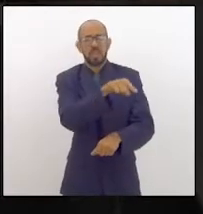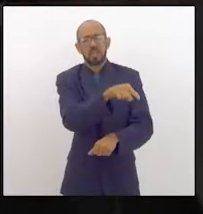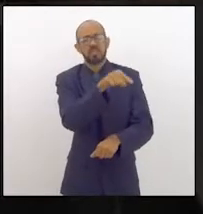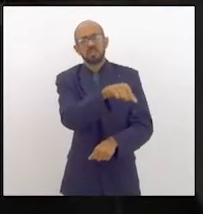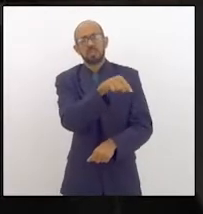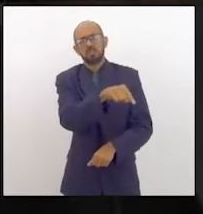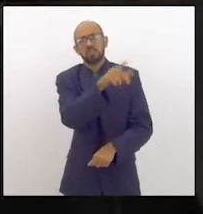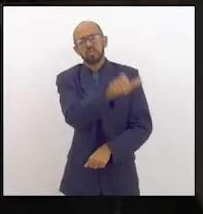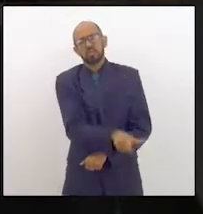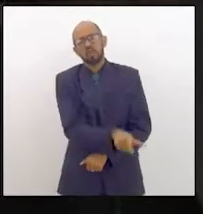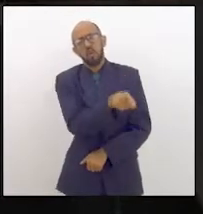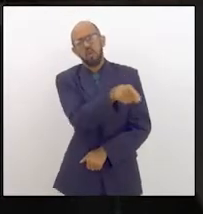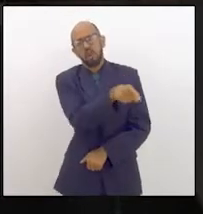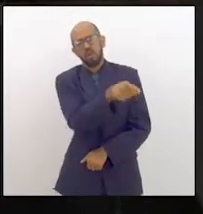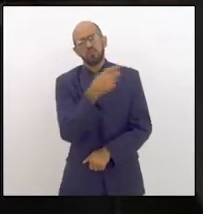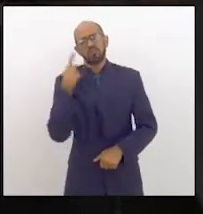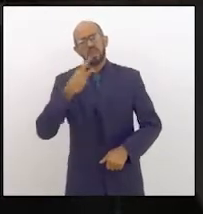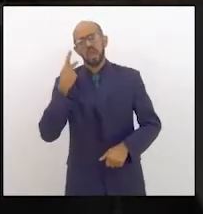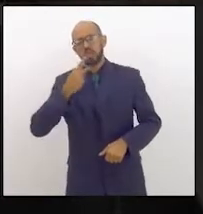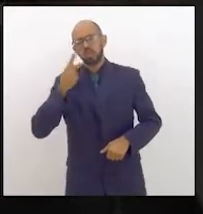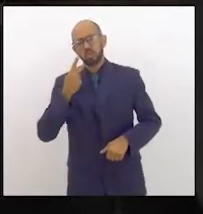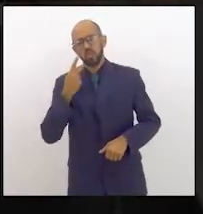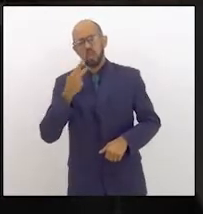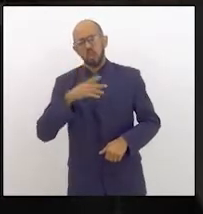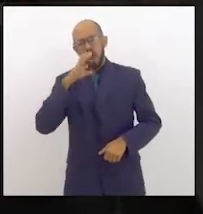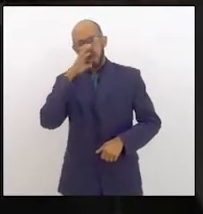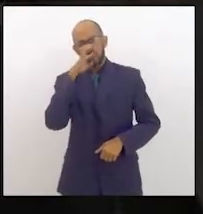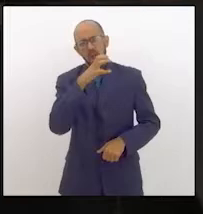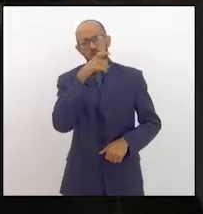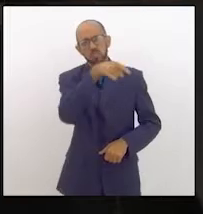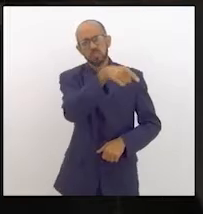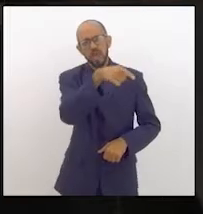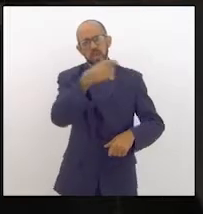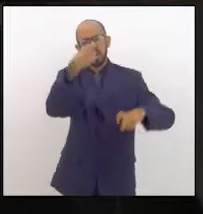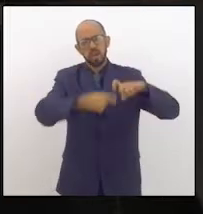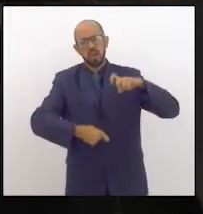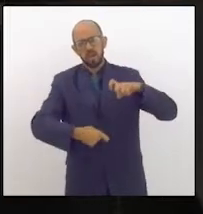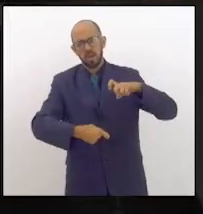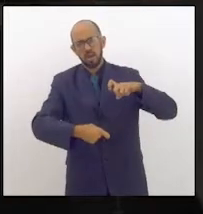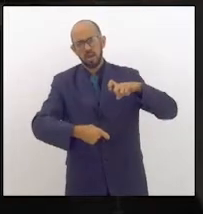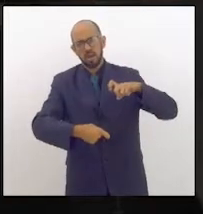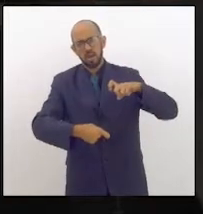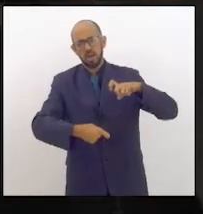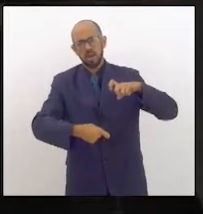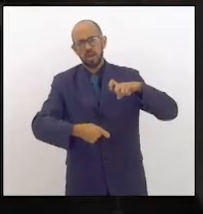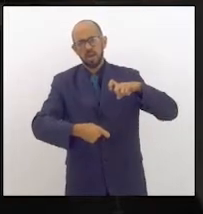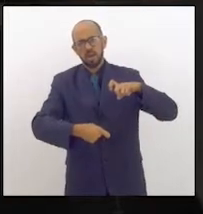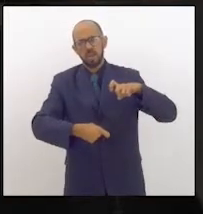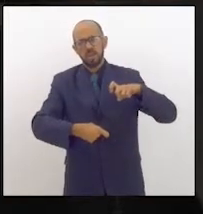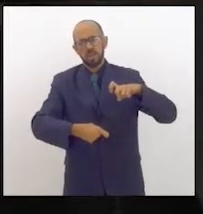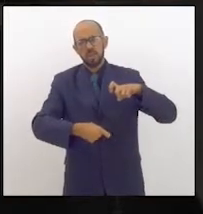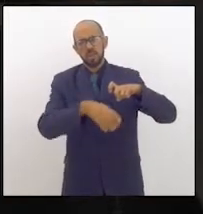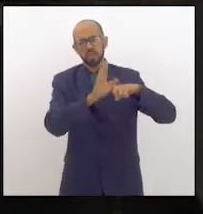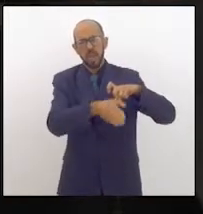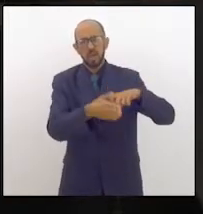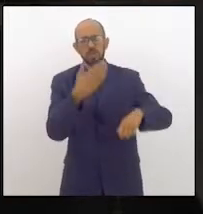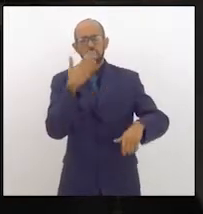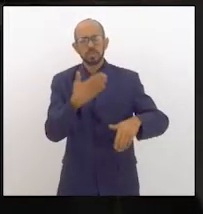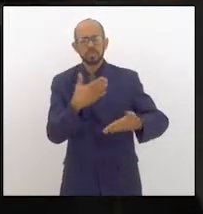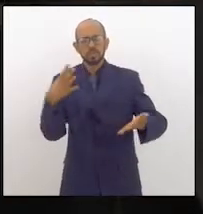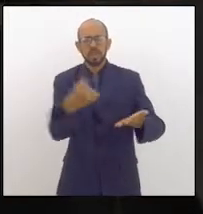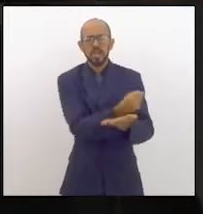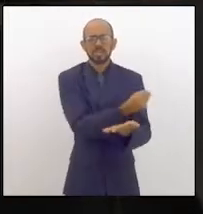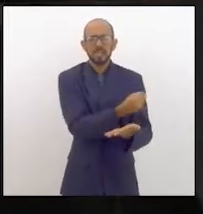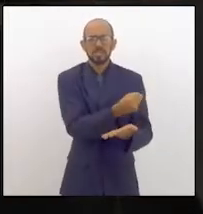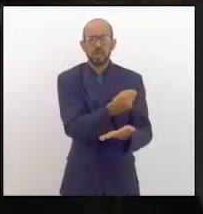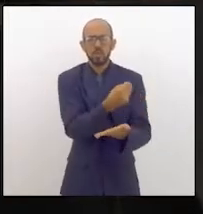uma pessoa um vereador acusado de estupro e já com pedido de cassação